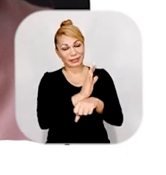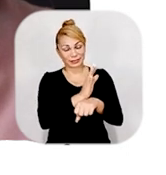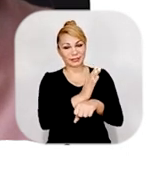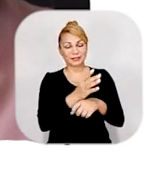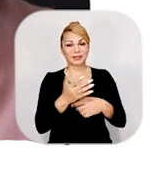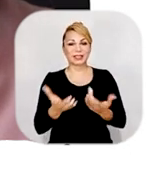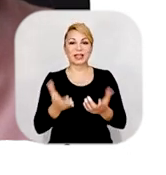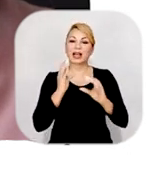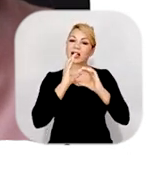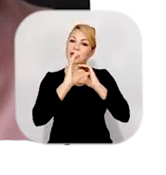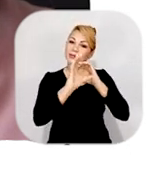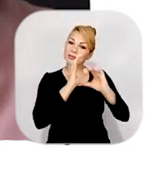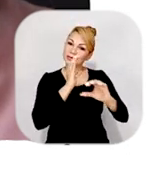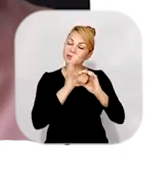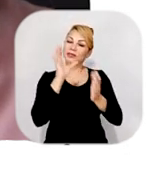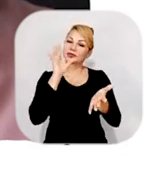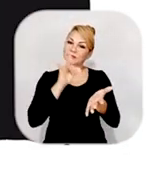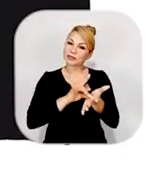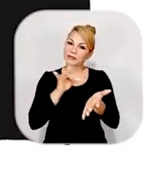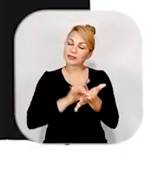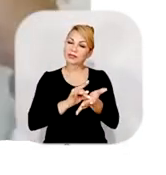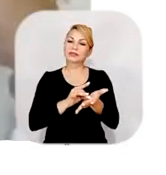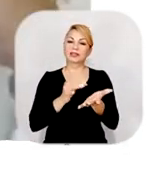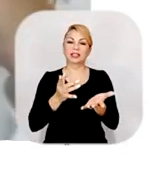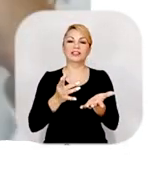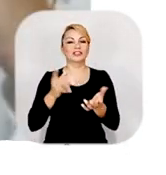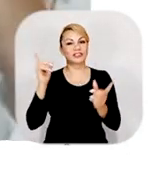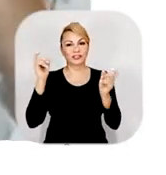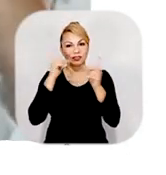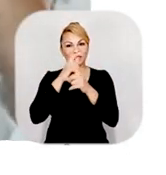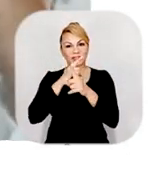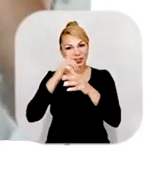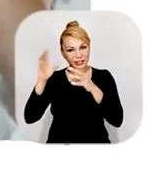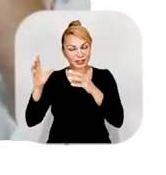porque realmente não dava para recuperar